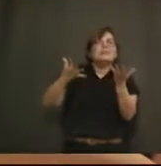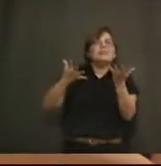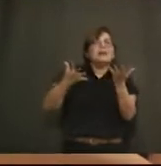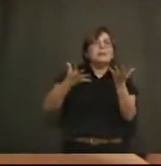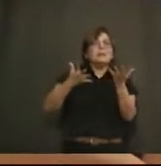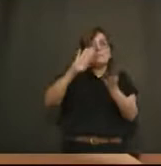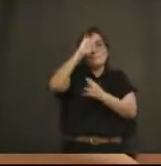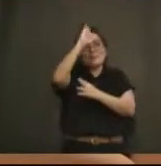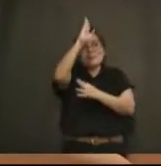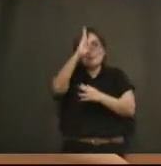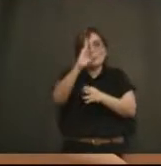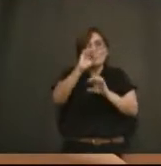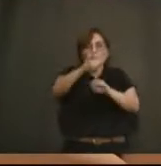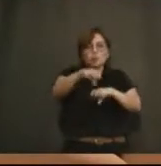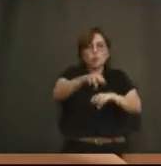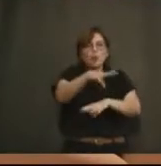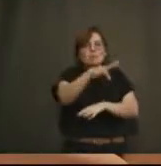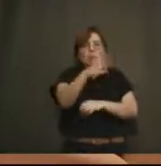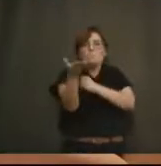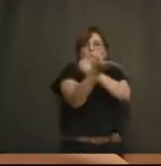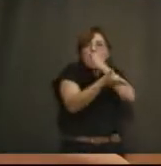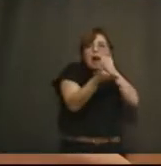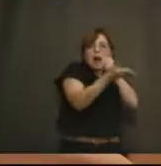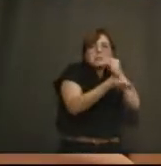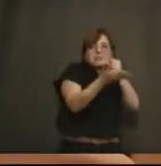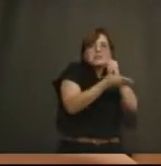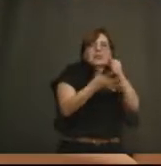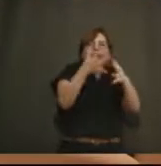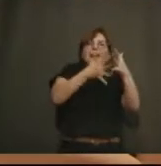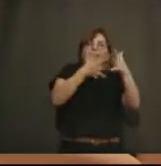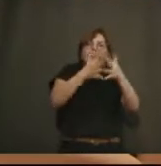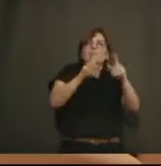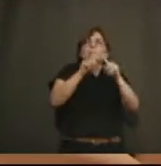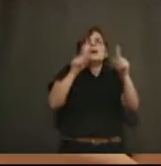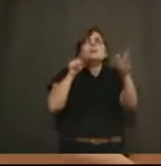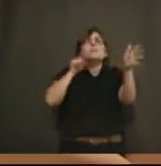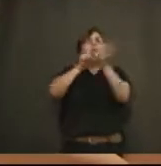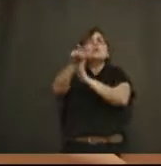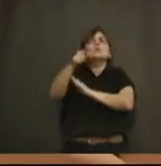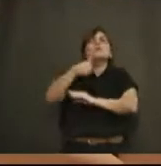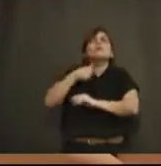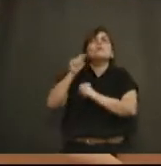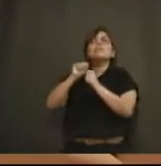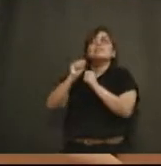básica, nos primeiros, aquele formalismo também atrapalha. Mas a pergunta que eu quero dizer,